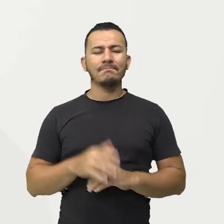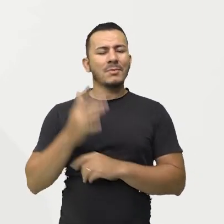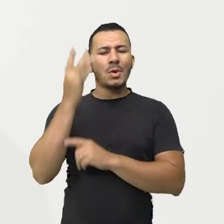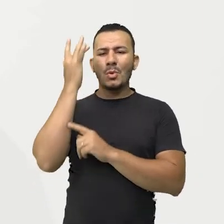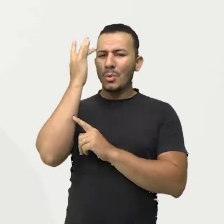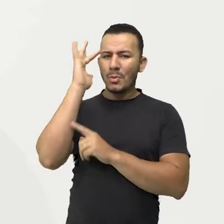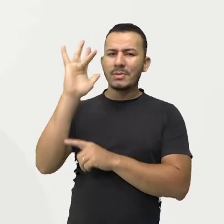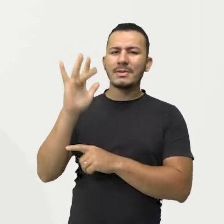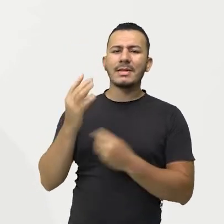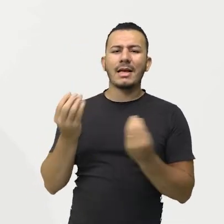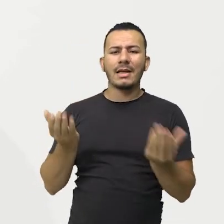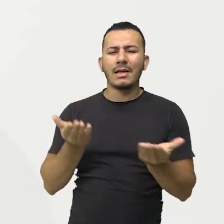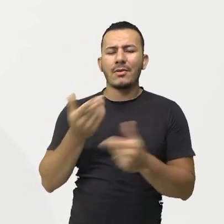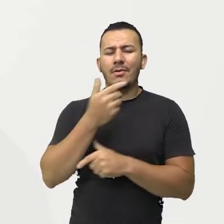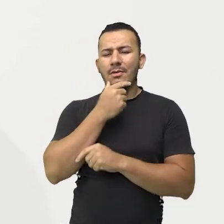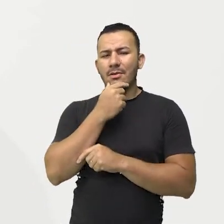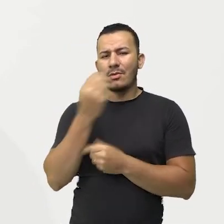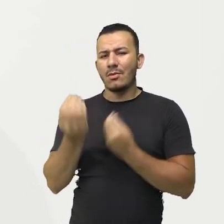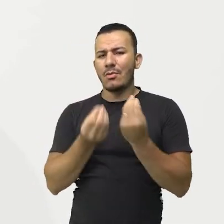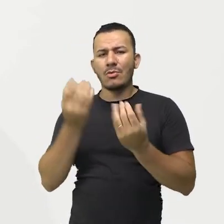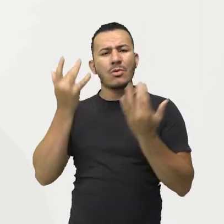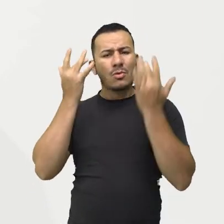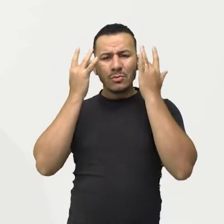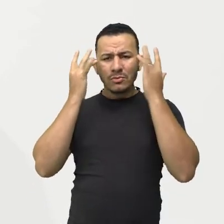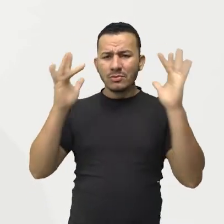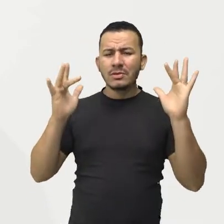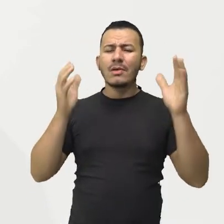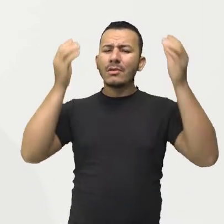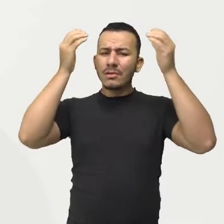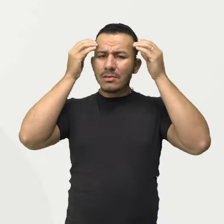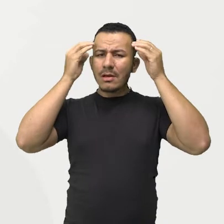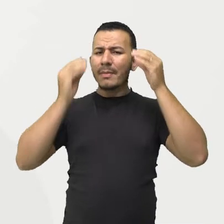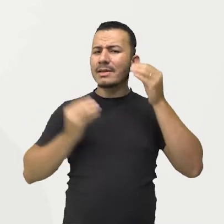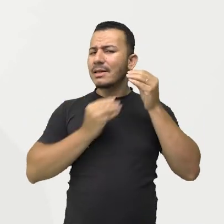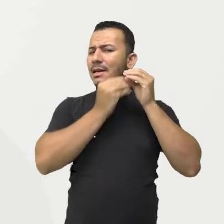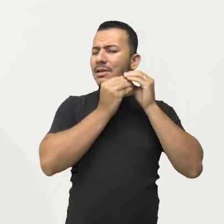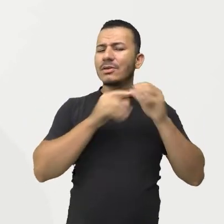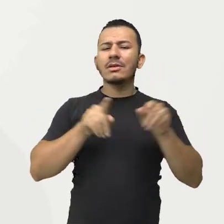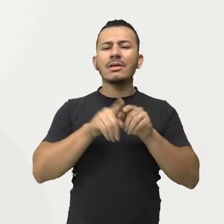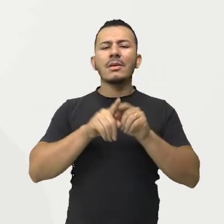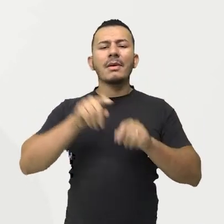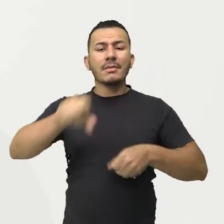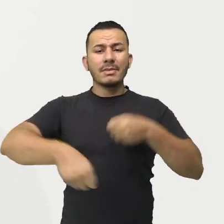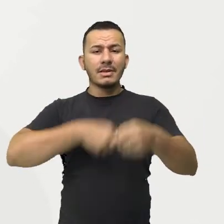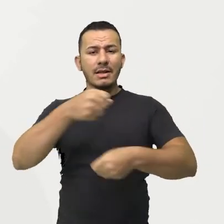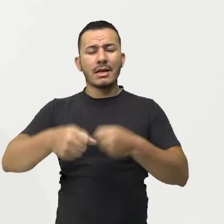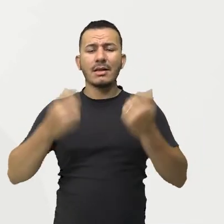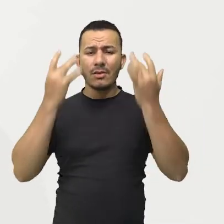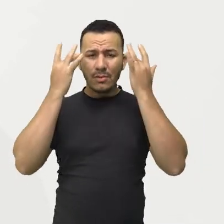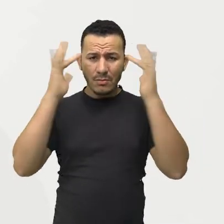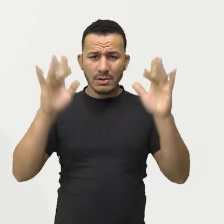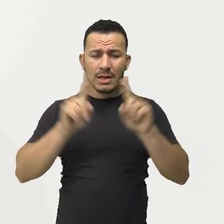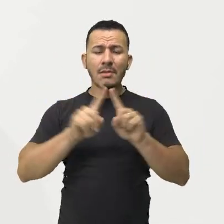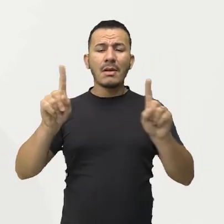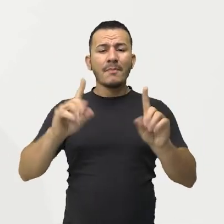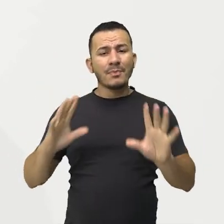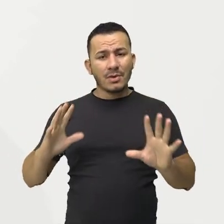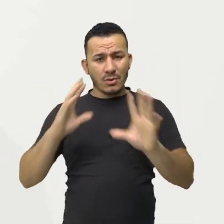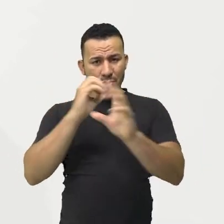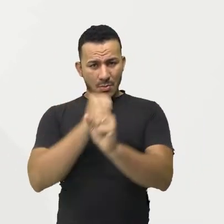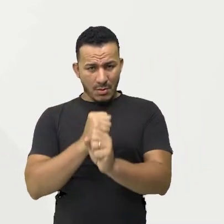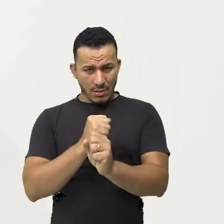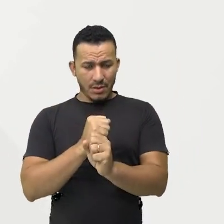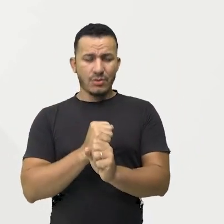sei quanto vale o capacete, não sei também quanto vale a bicicleta, mas eu sei que se somar os dois capacetes